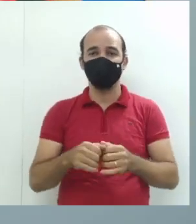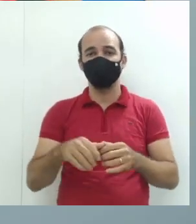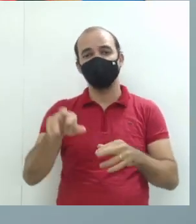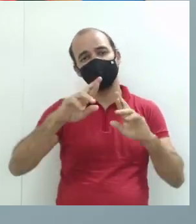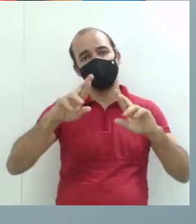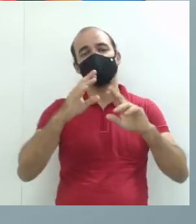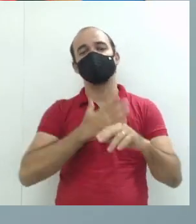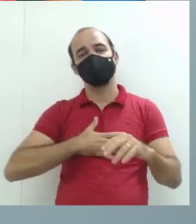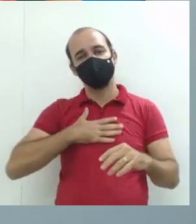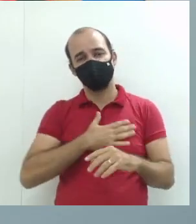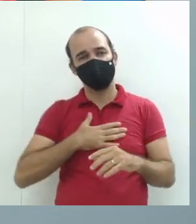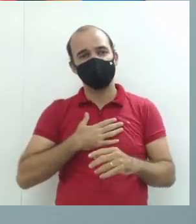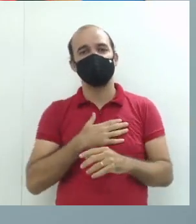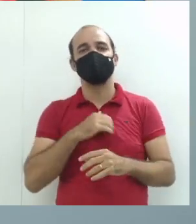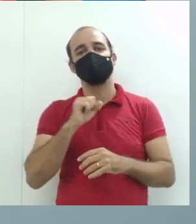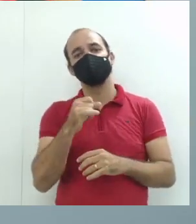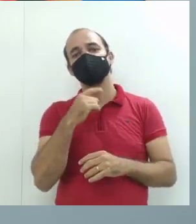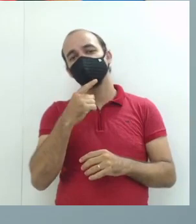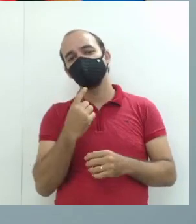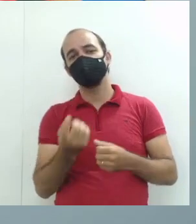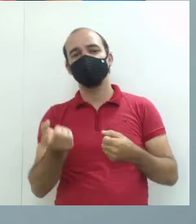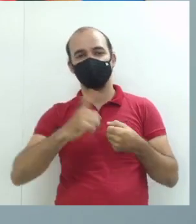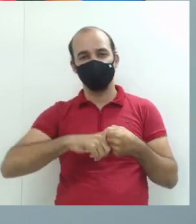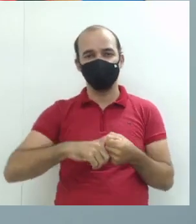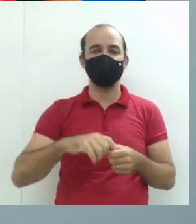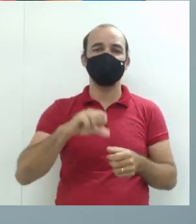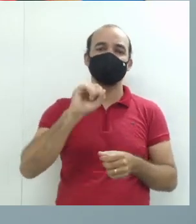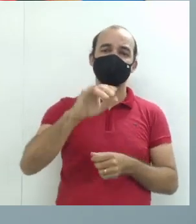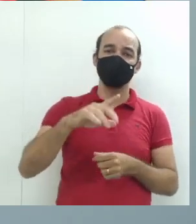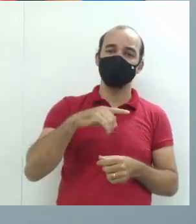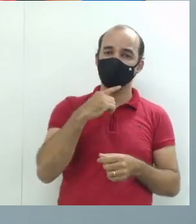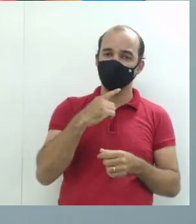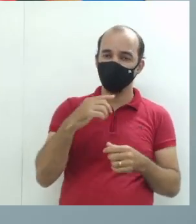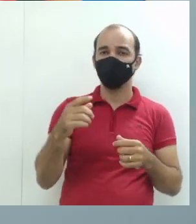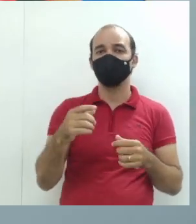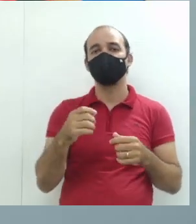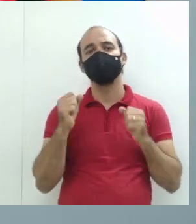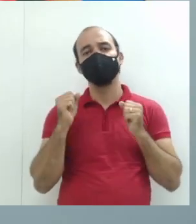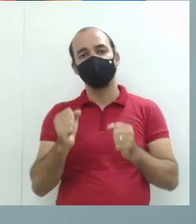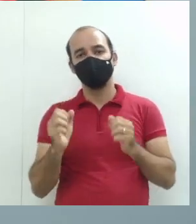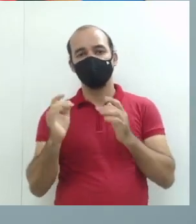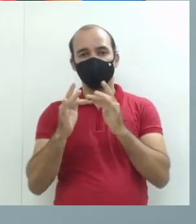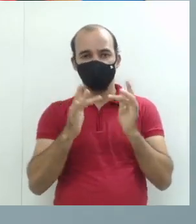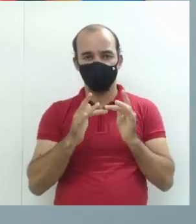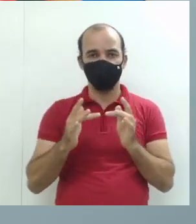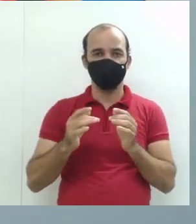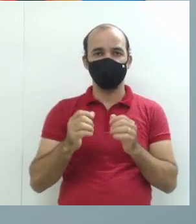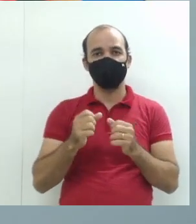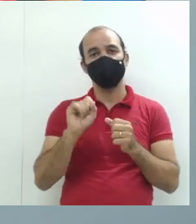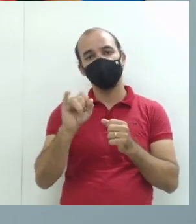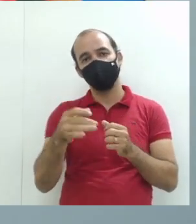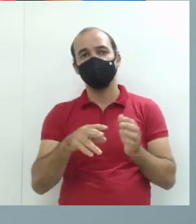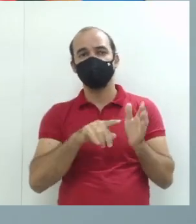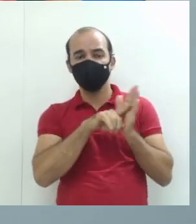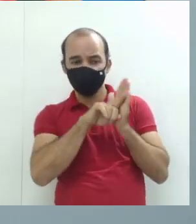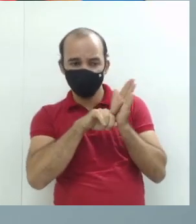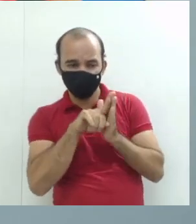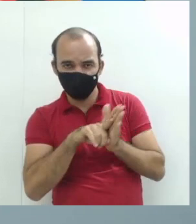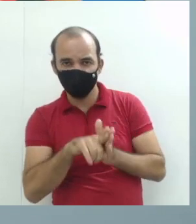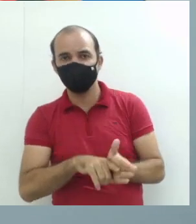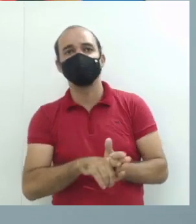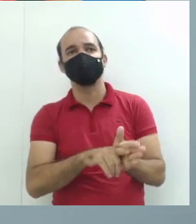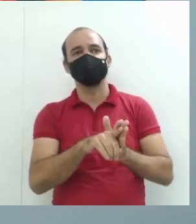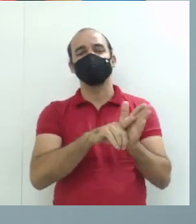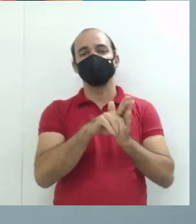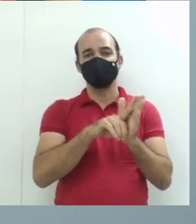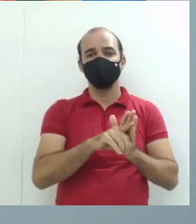gostado dessa aula. Qualquer informação adicional que vocês queiram, vocês podem também buscar informações sobre